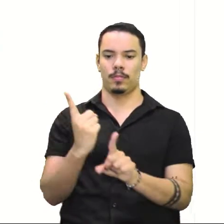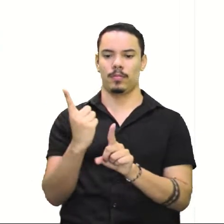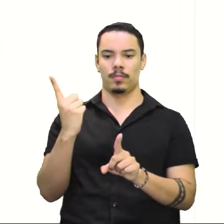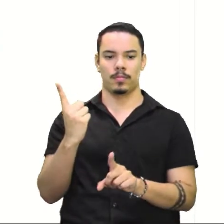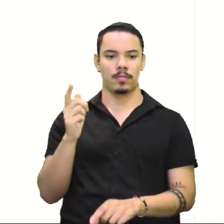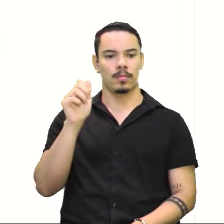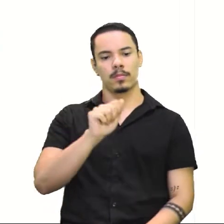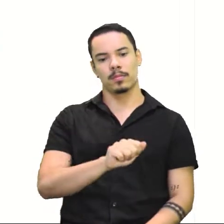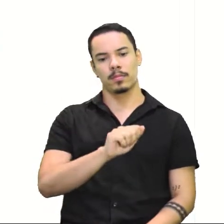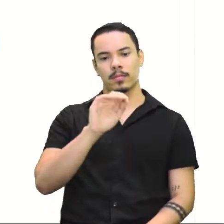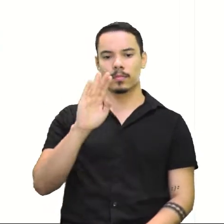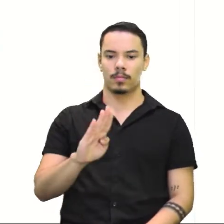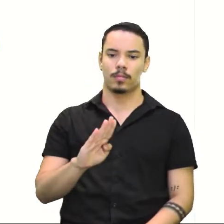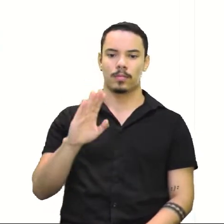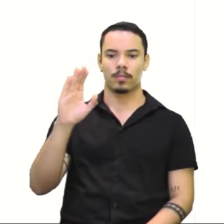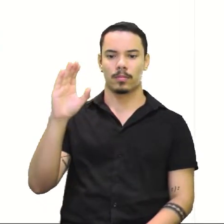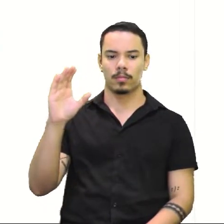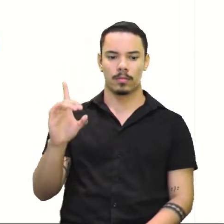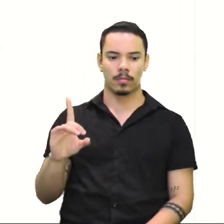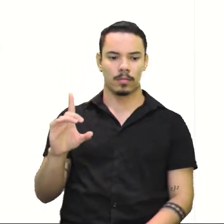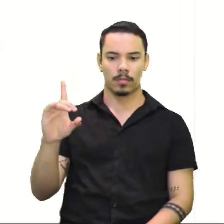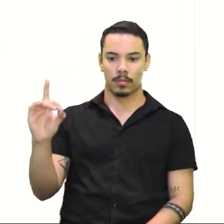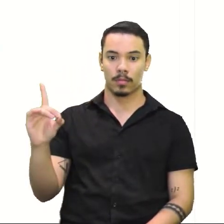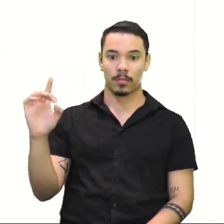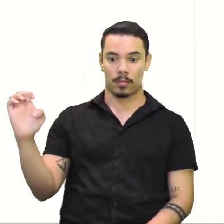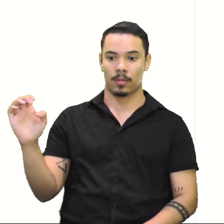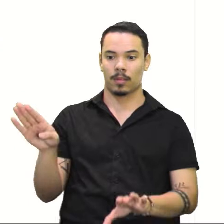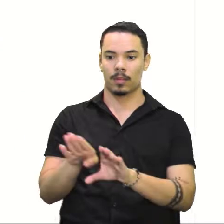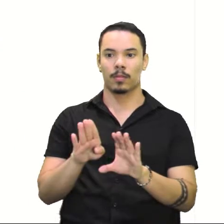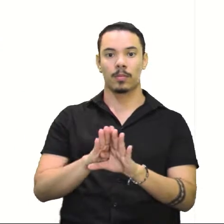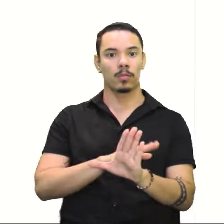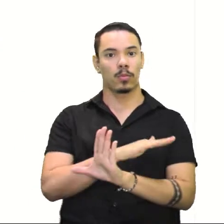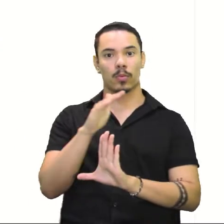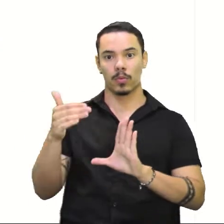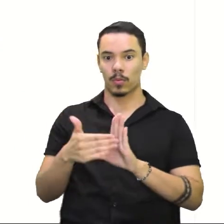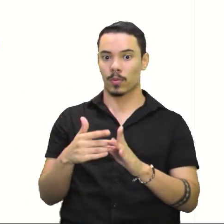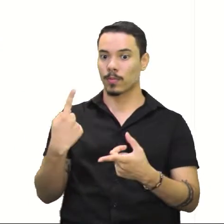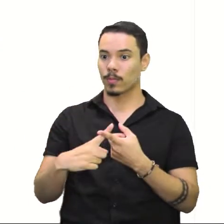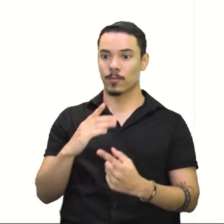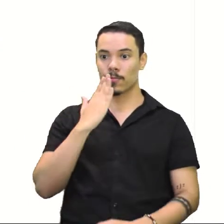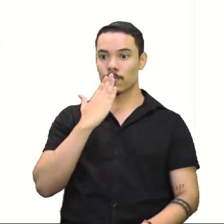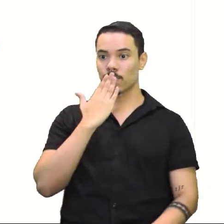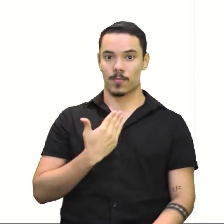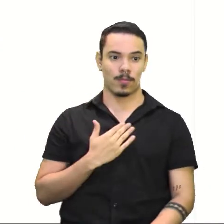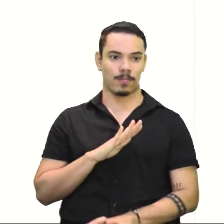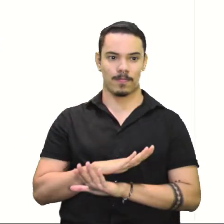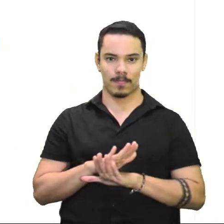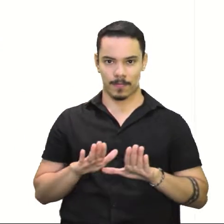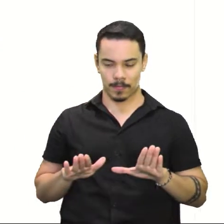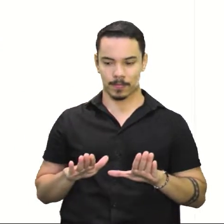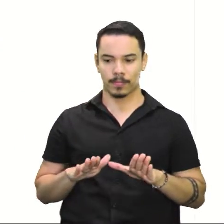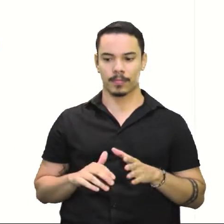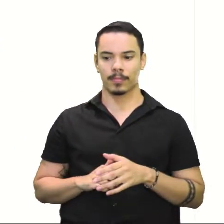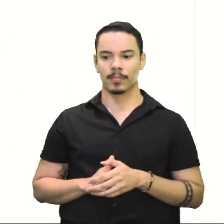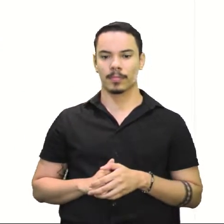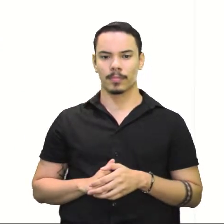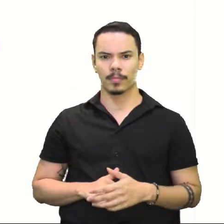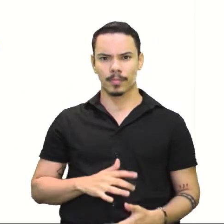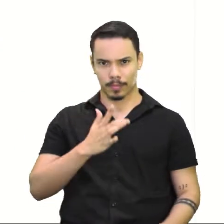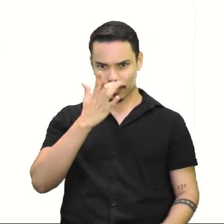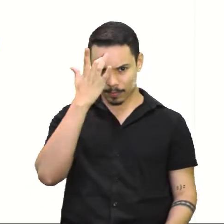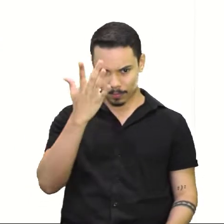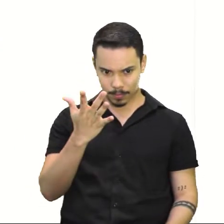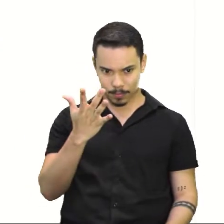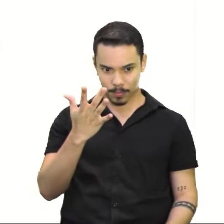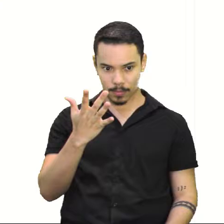A, de B, de C, de D e de E que o exercício estava pedindo. Fácil, né? Então,